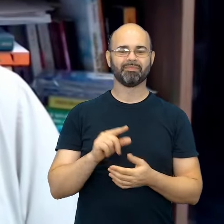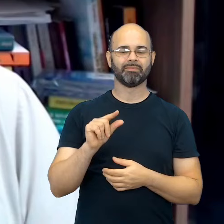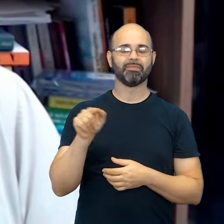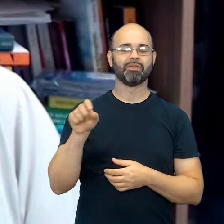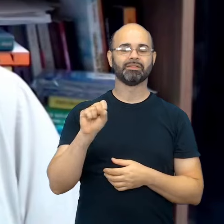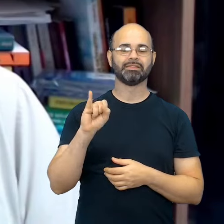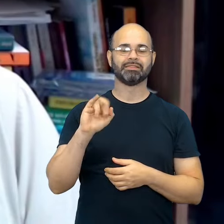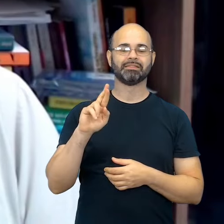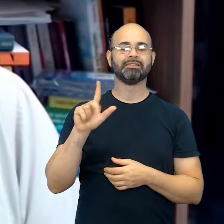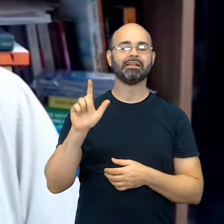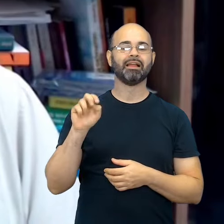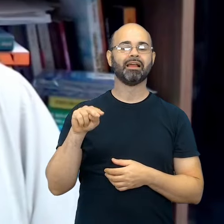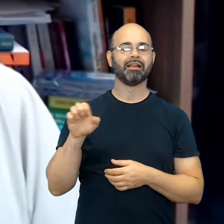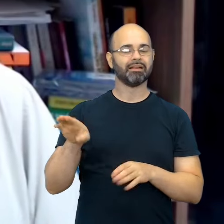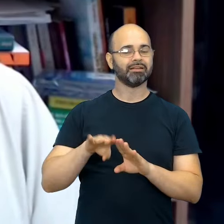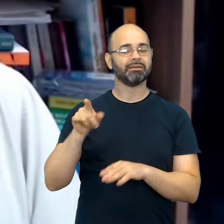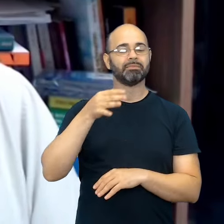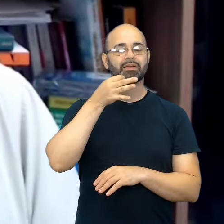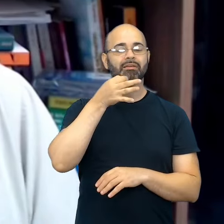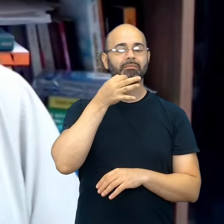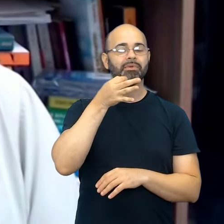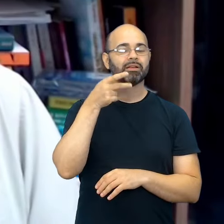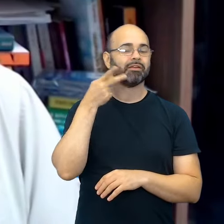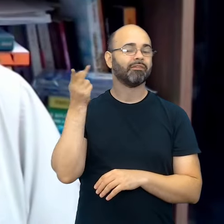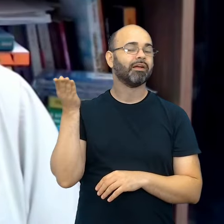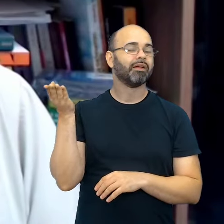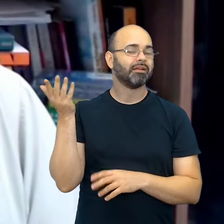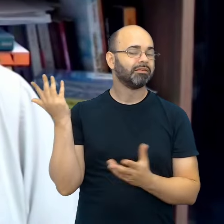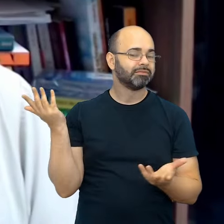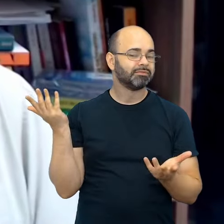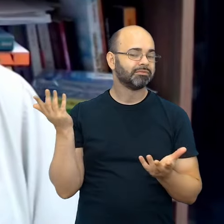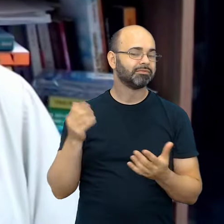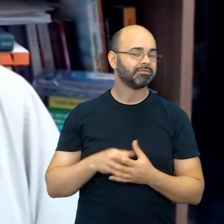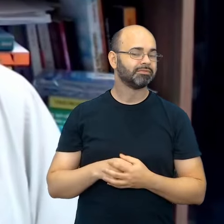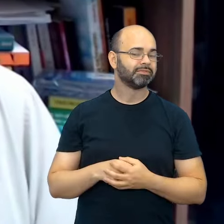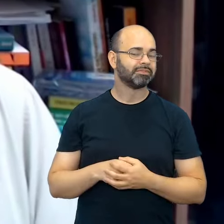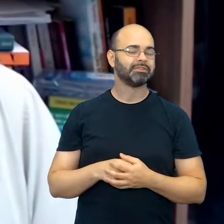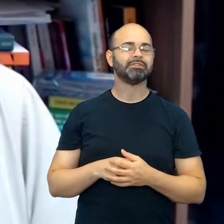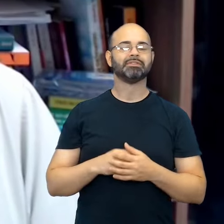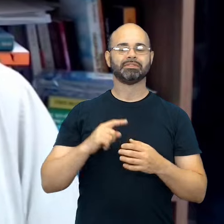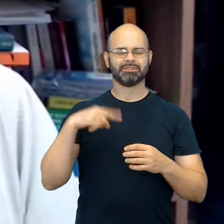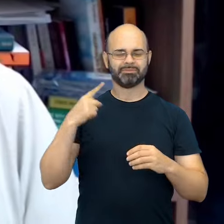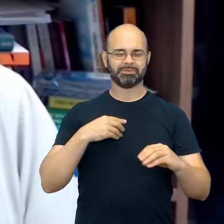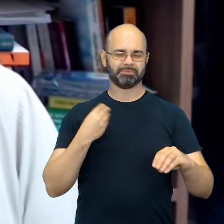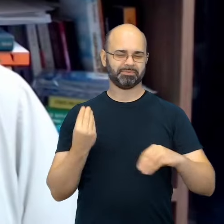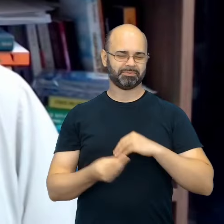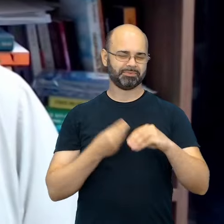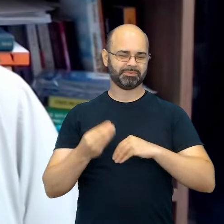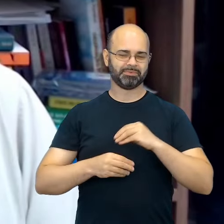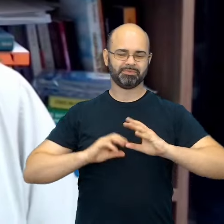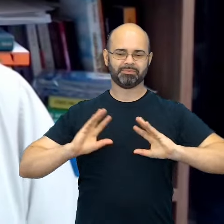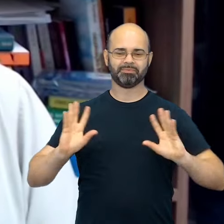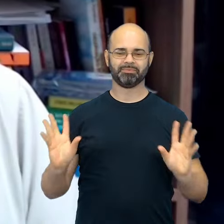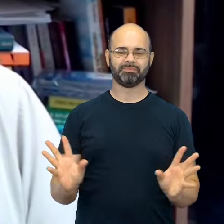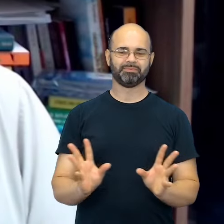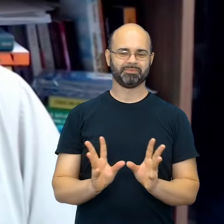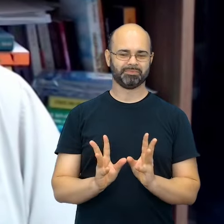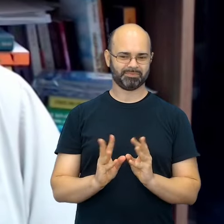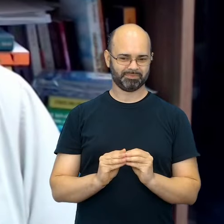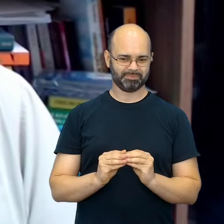Sirlene, a professora Sirlene também, para depois eu fazer uma mistura aí, um fechamento